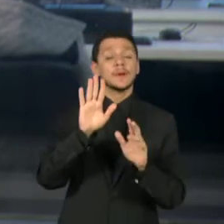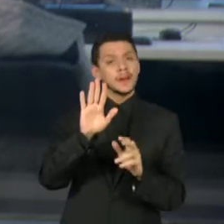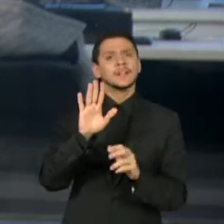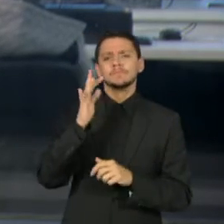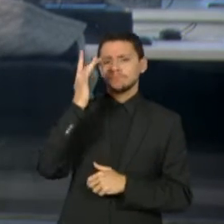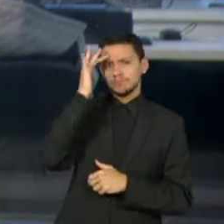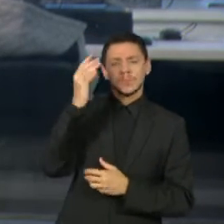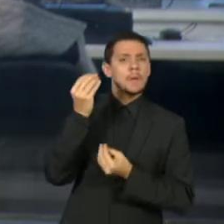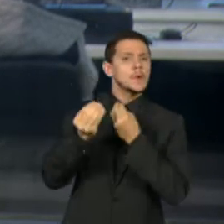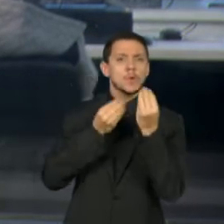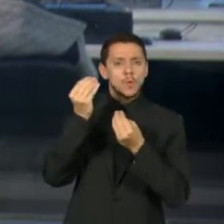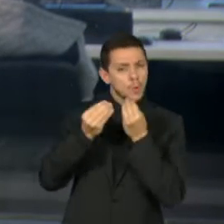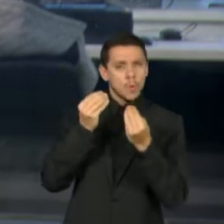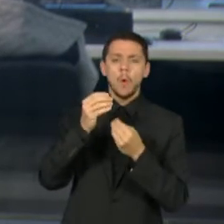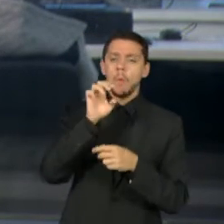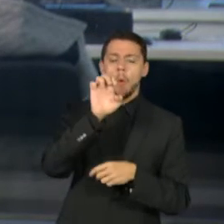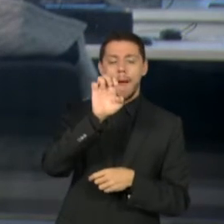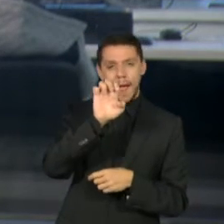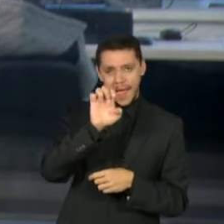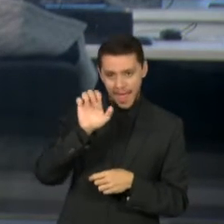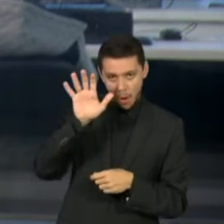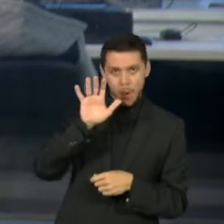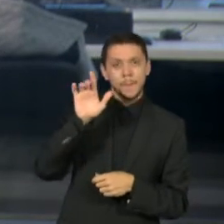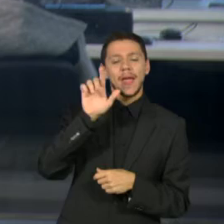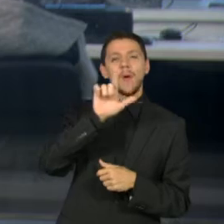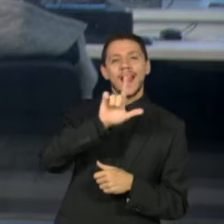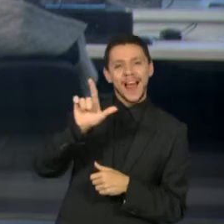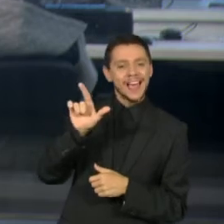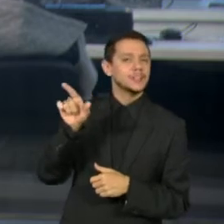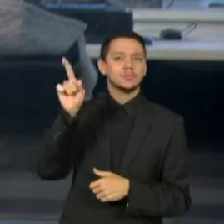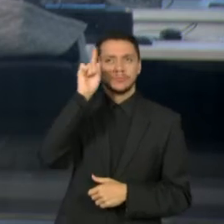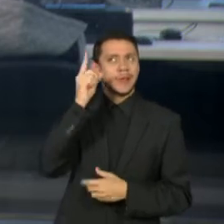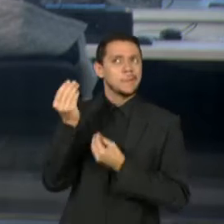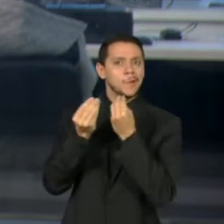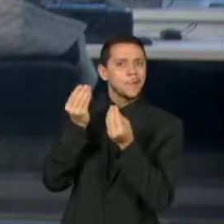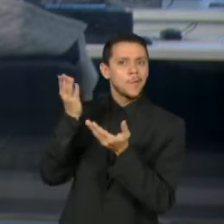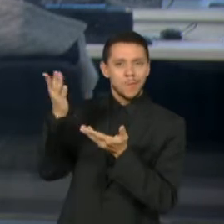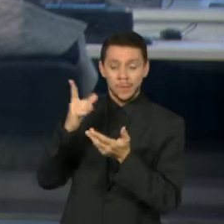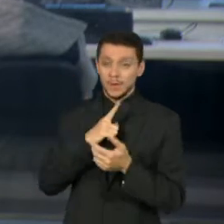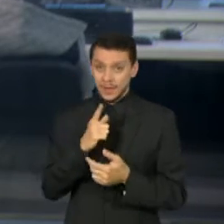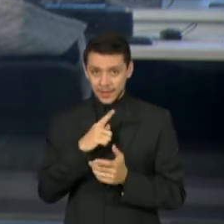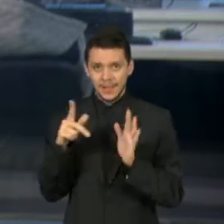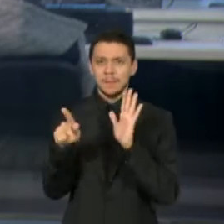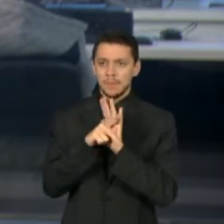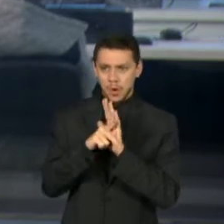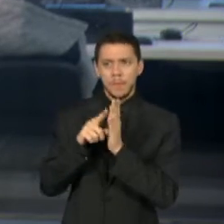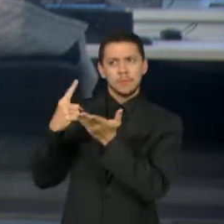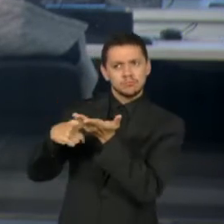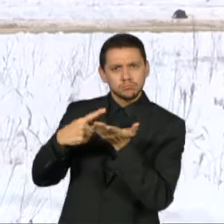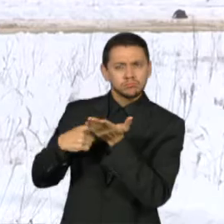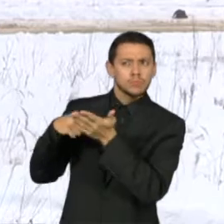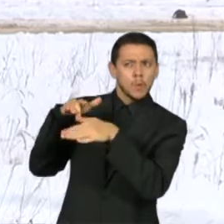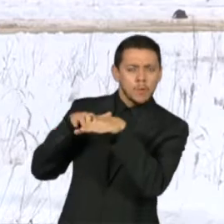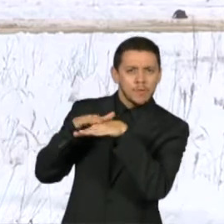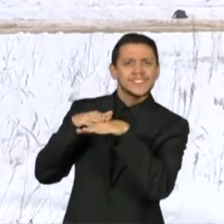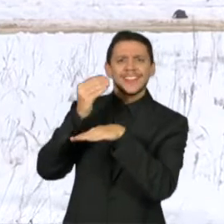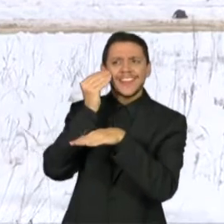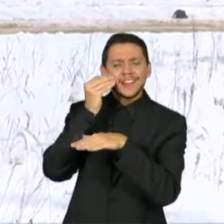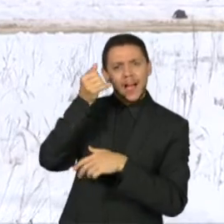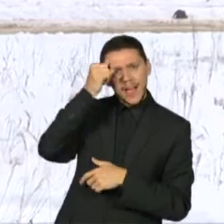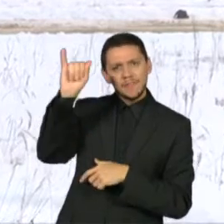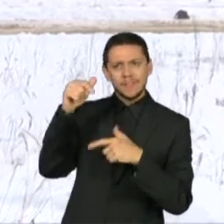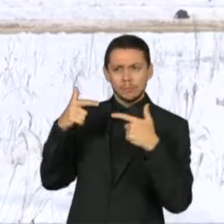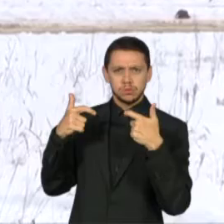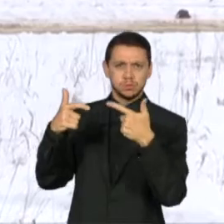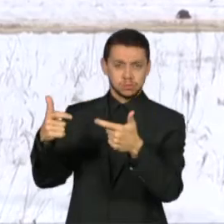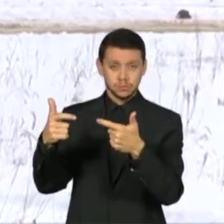crise no leste europeu. A semana começa com esforços diplomáticos na tentativa de se evitar uma guerra. O